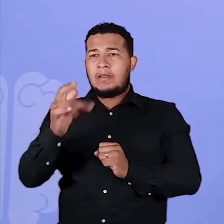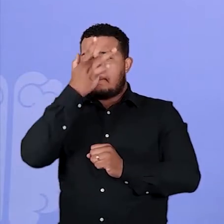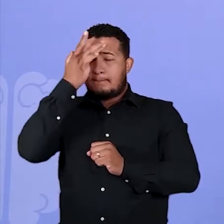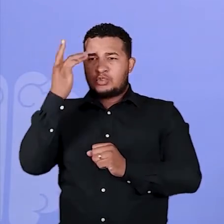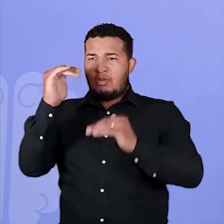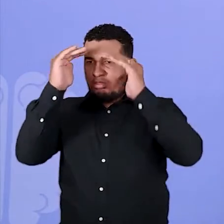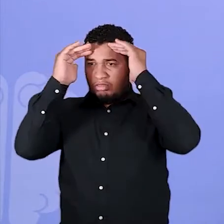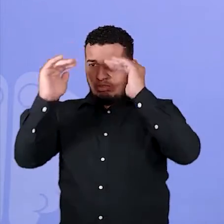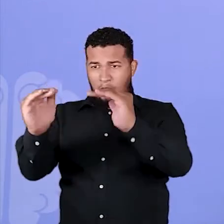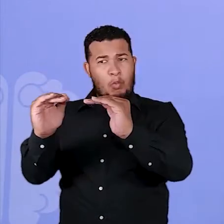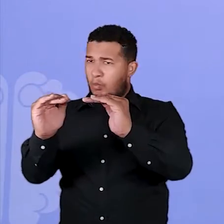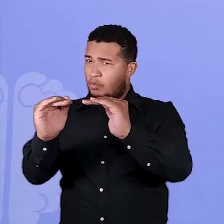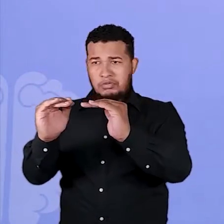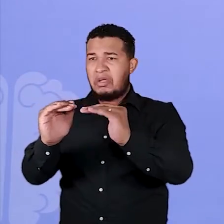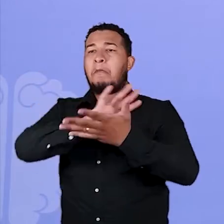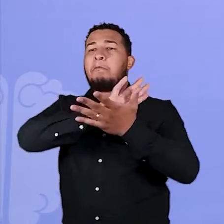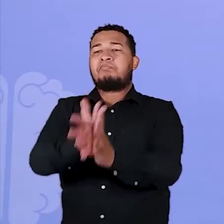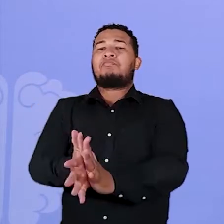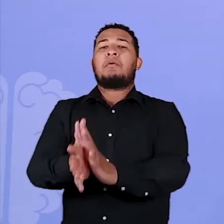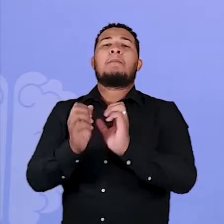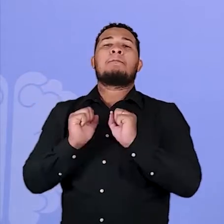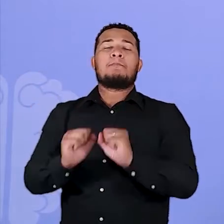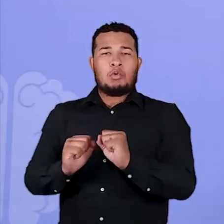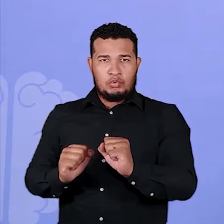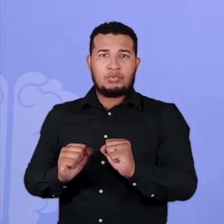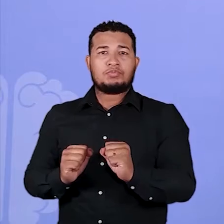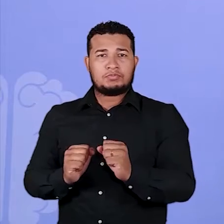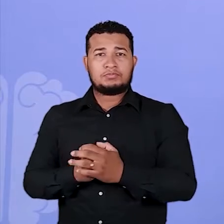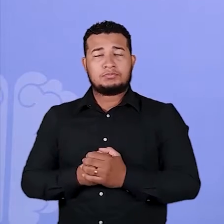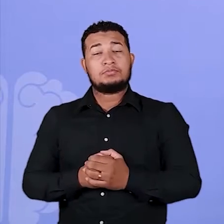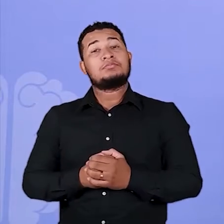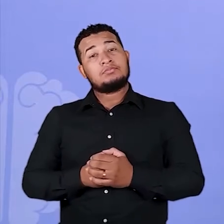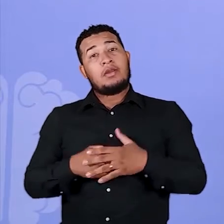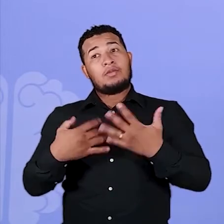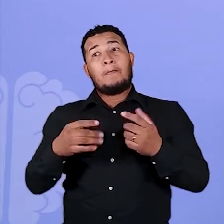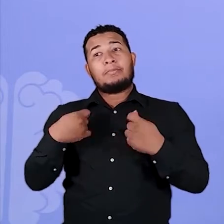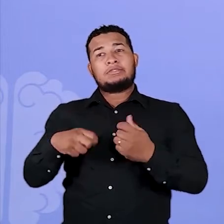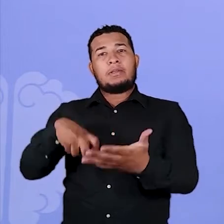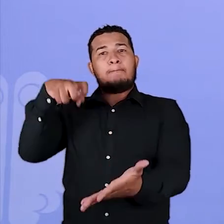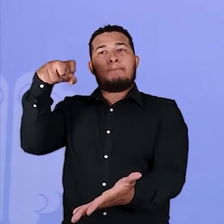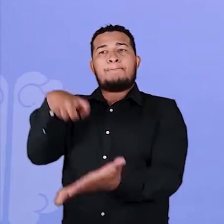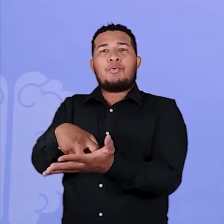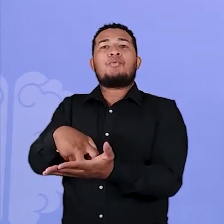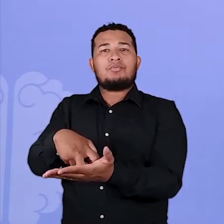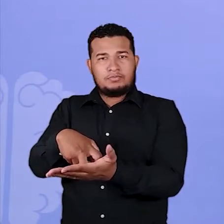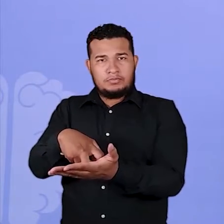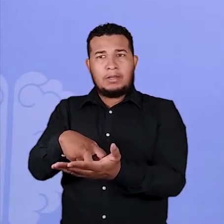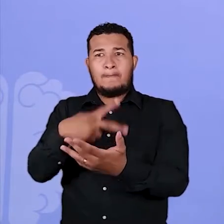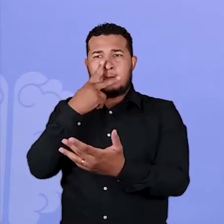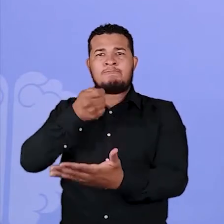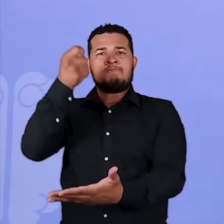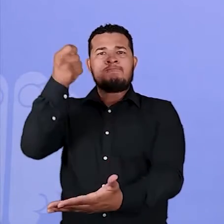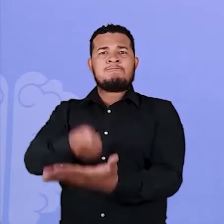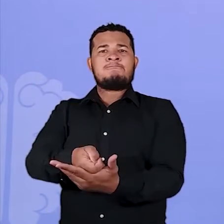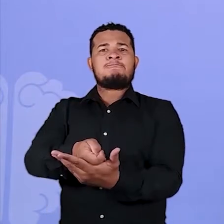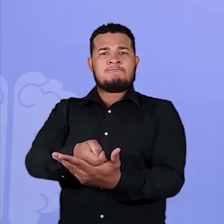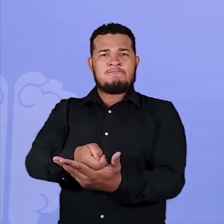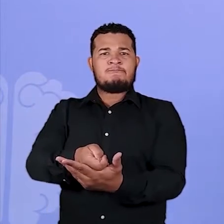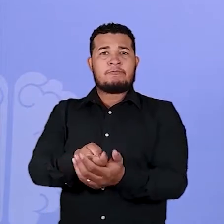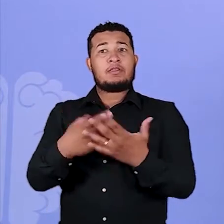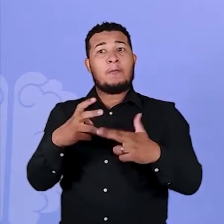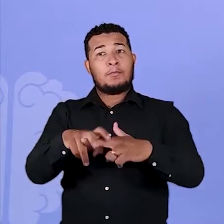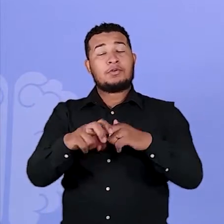estiver desobedecendo as ordens nossas, essa pessoa tem que ser punida de maneira muito